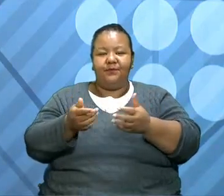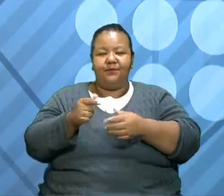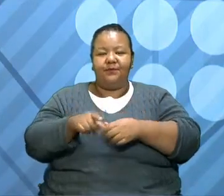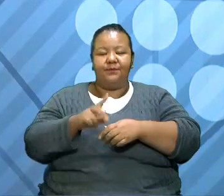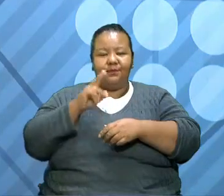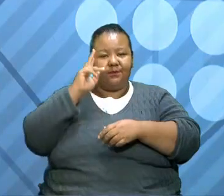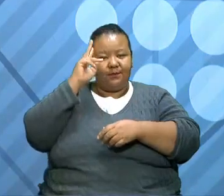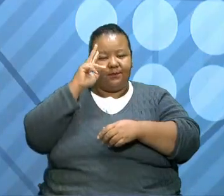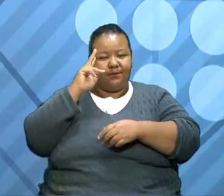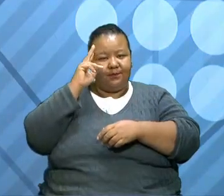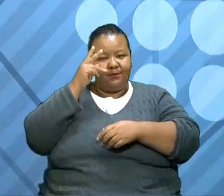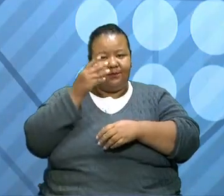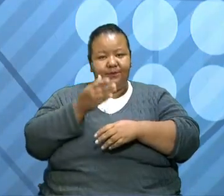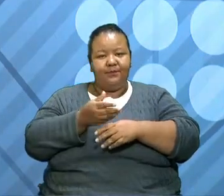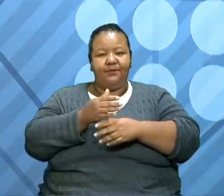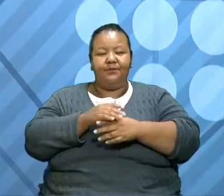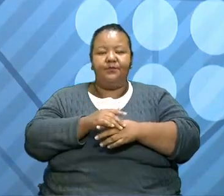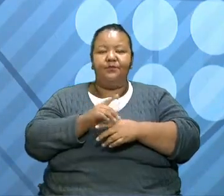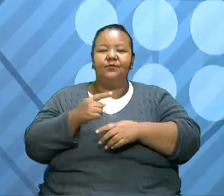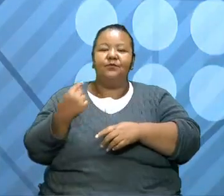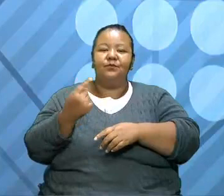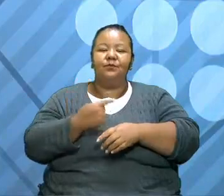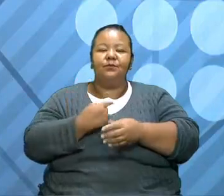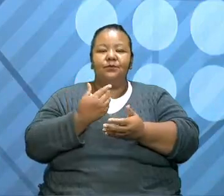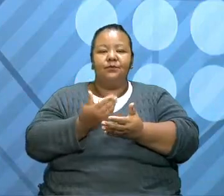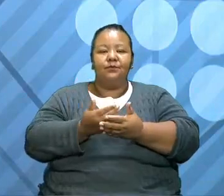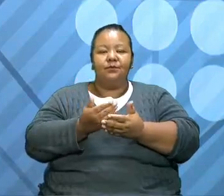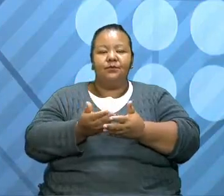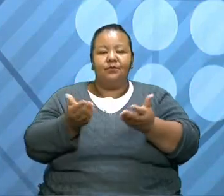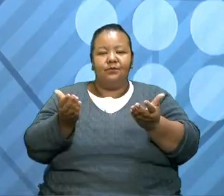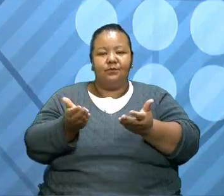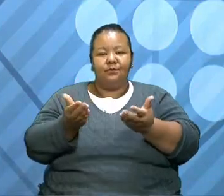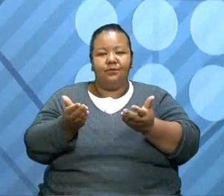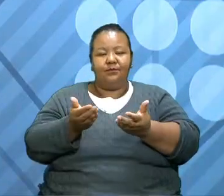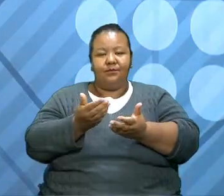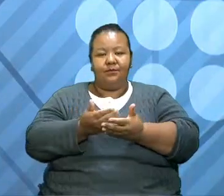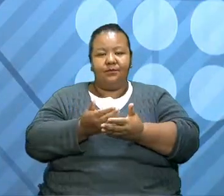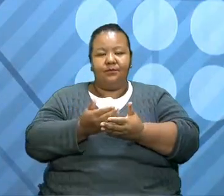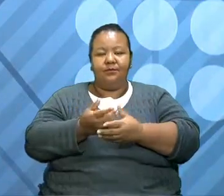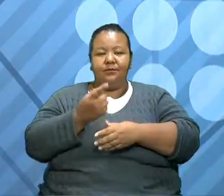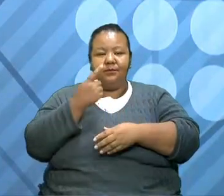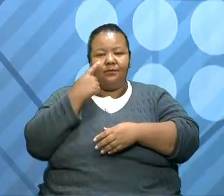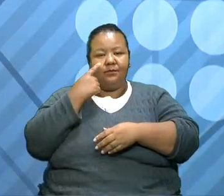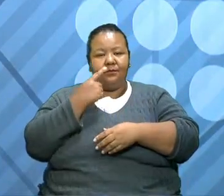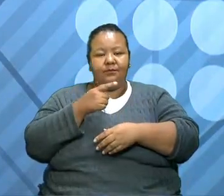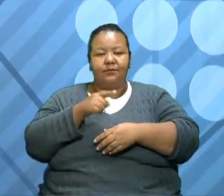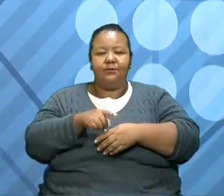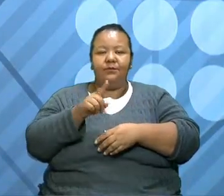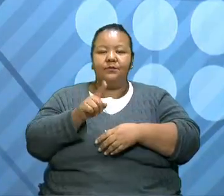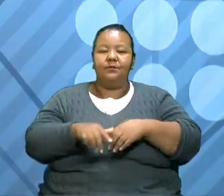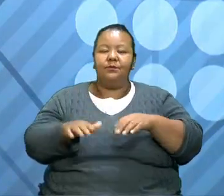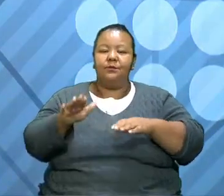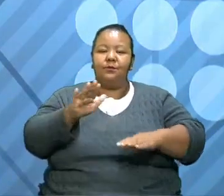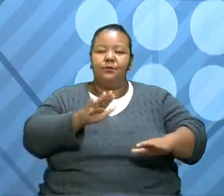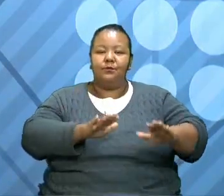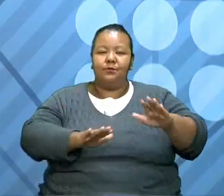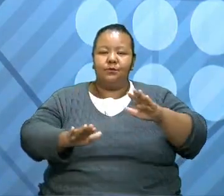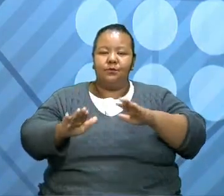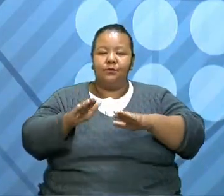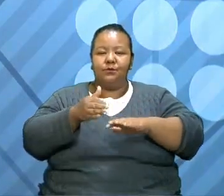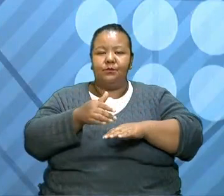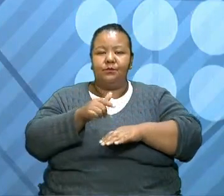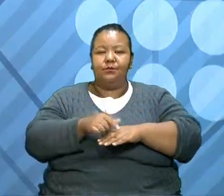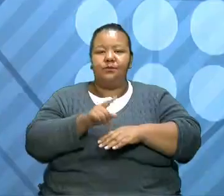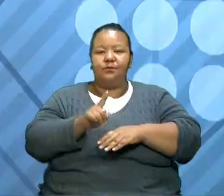nosso recapitulando. O que nós vimos hoje em toda a nossa aula? Nós vimos a organização, classificação